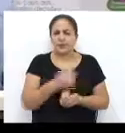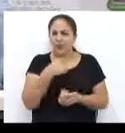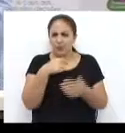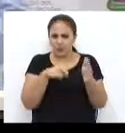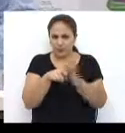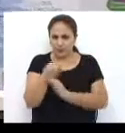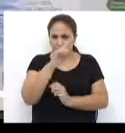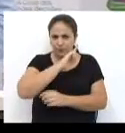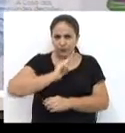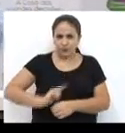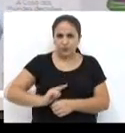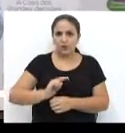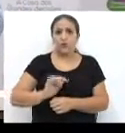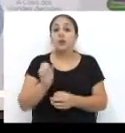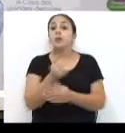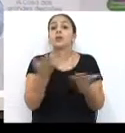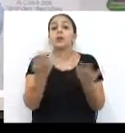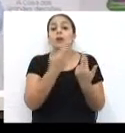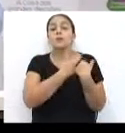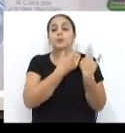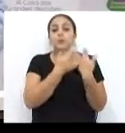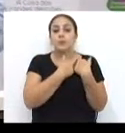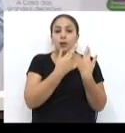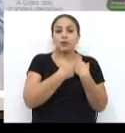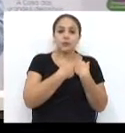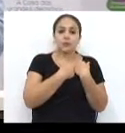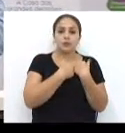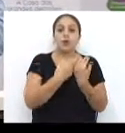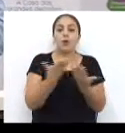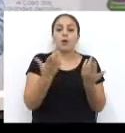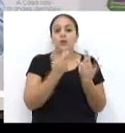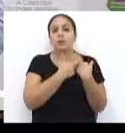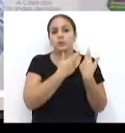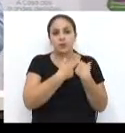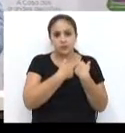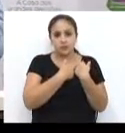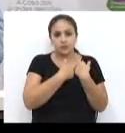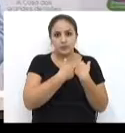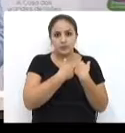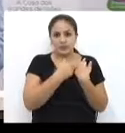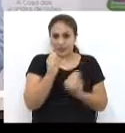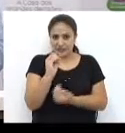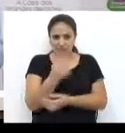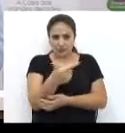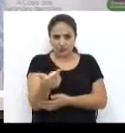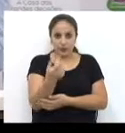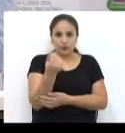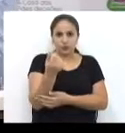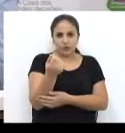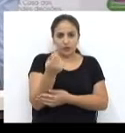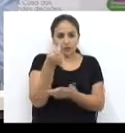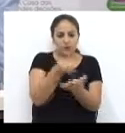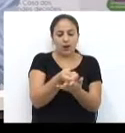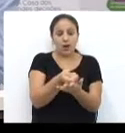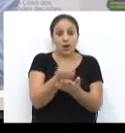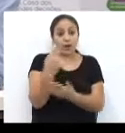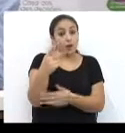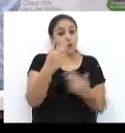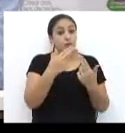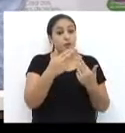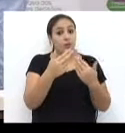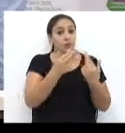E aí eu pergunto, seu governador, de quem é a responsabilidade, se Vossa Excelência não tem dinheiro para estar pagando, mas é um dever